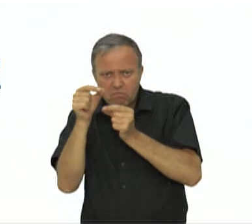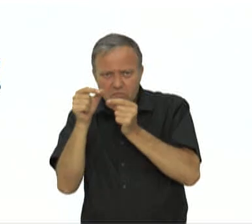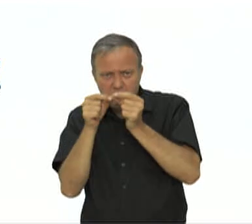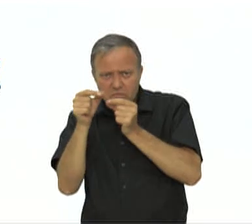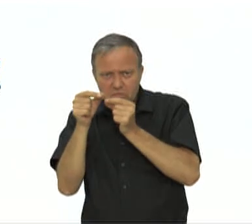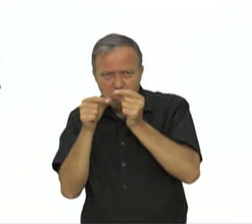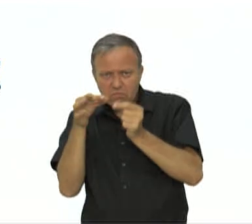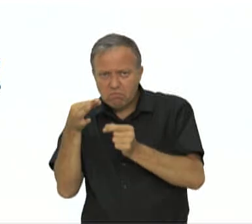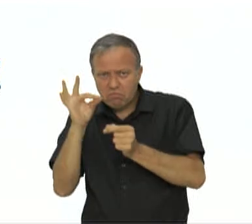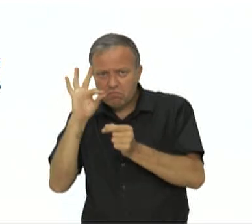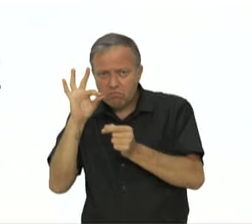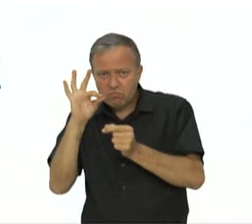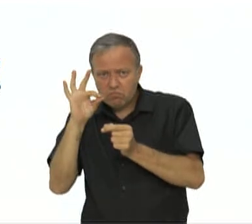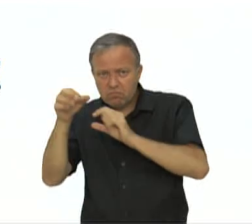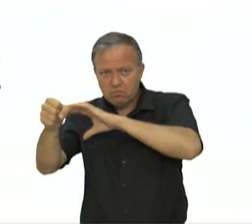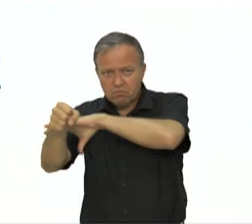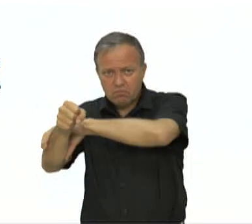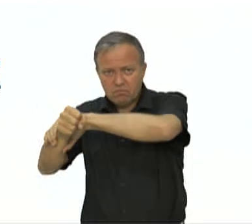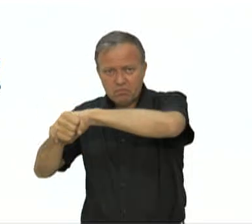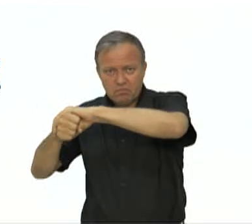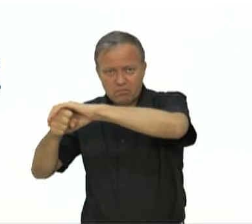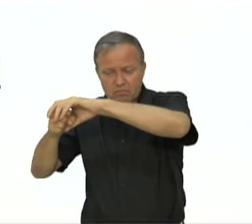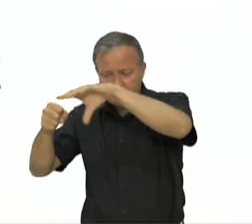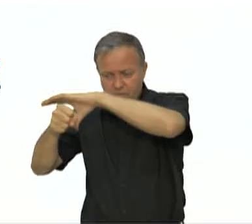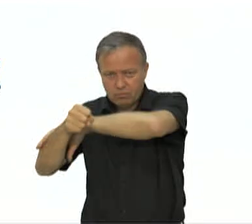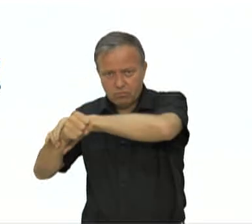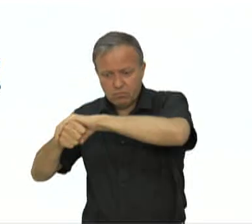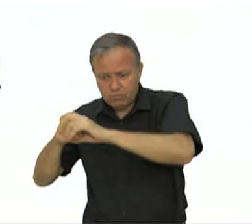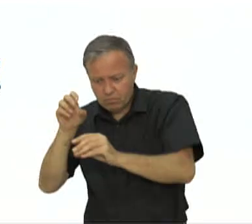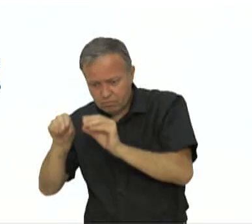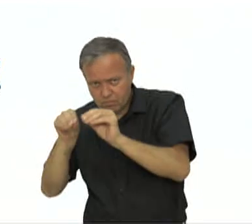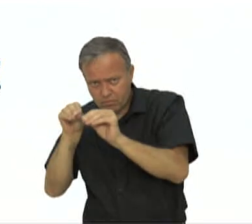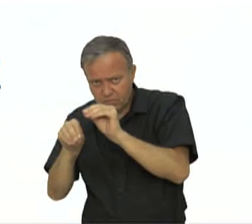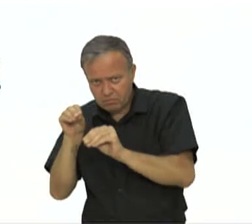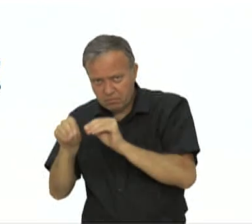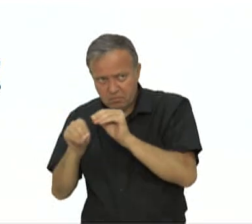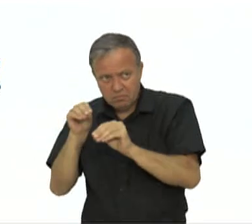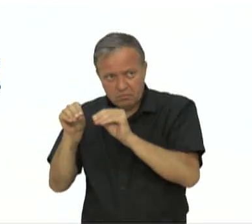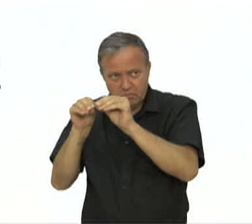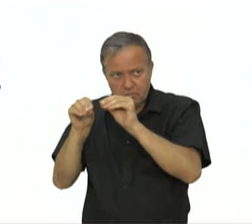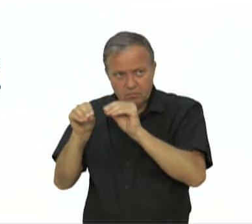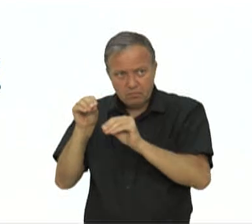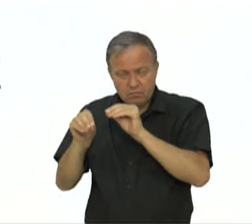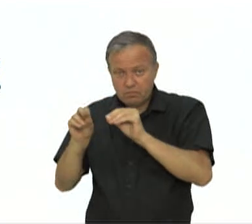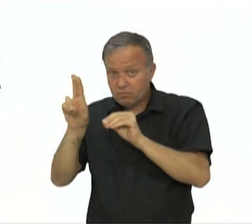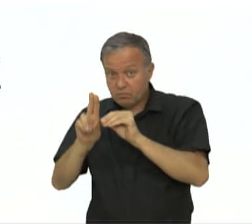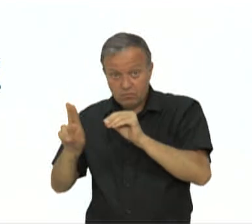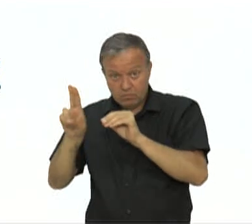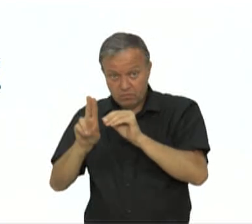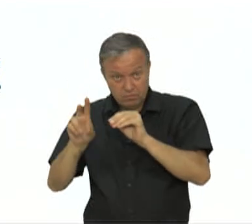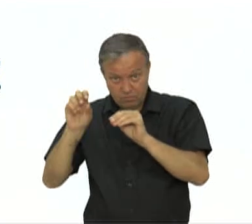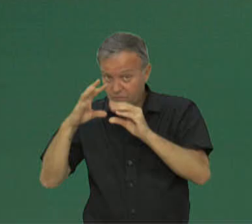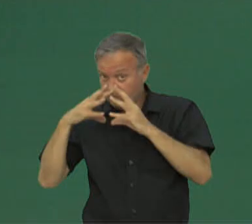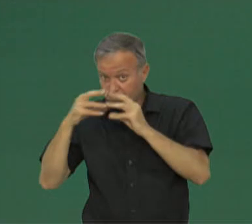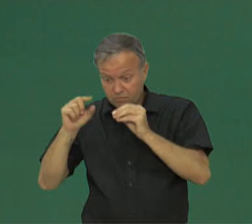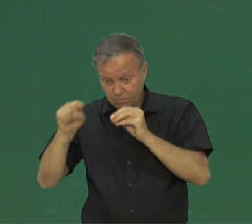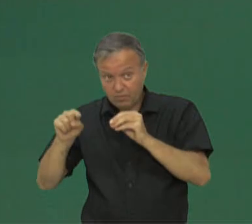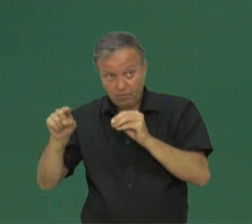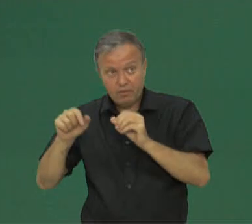feita com café, né? E daí o óculos ali, porque ele usava bastante o óculos,